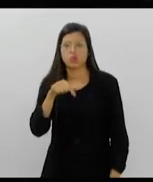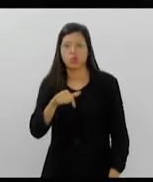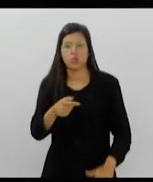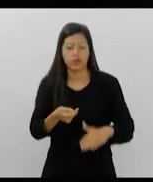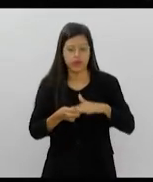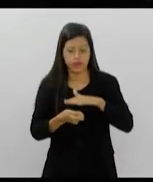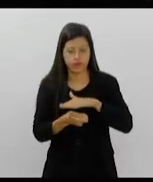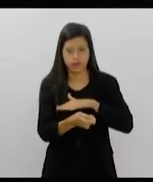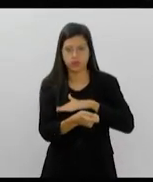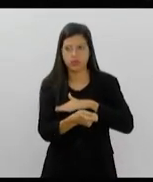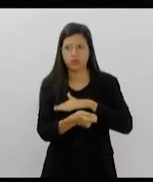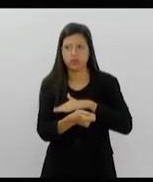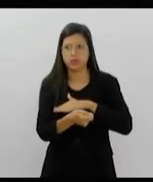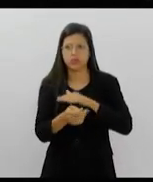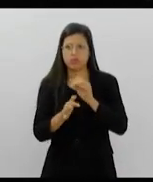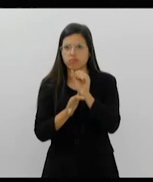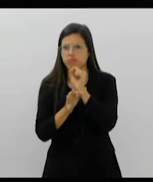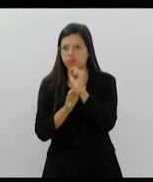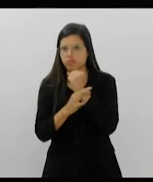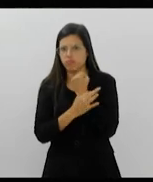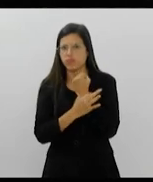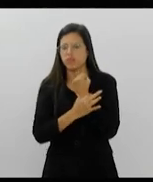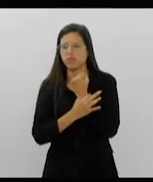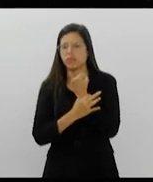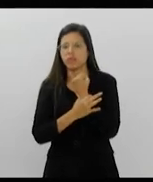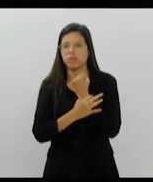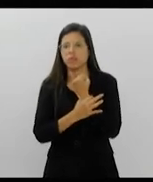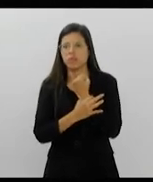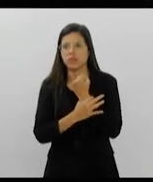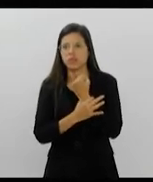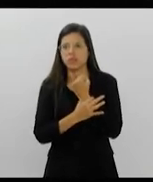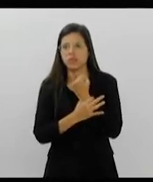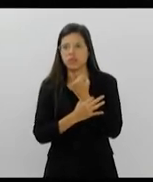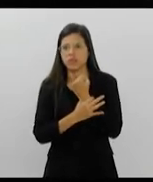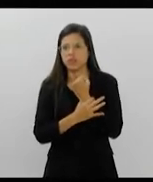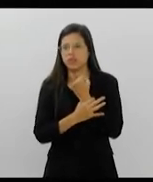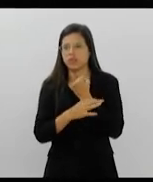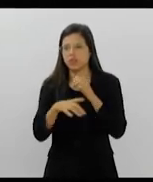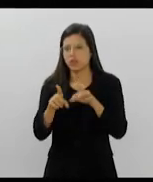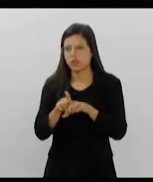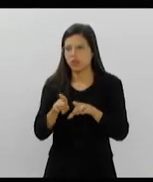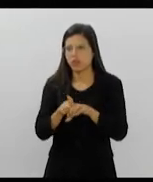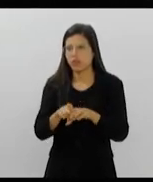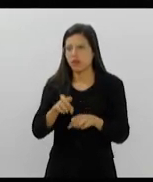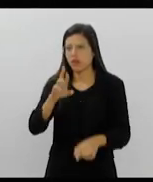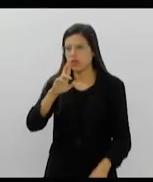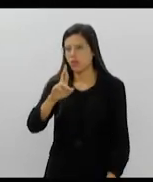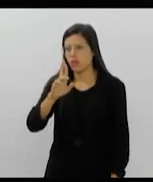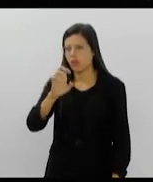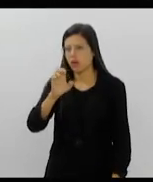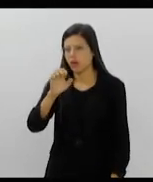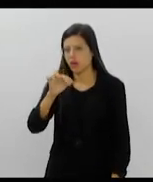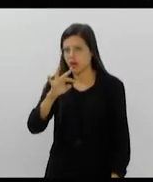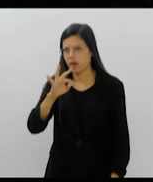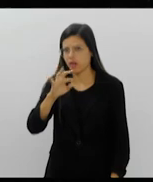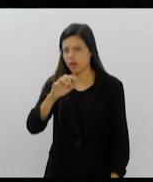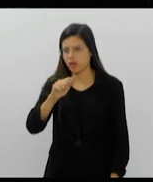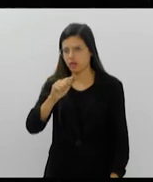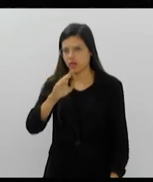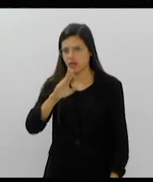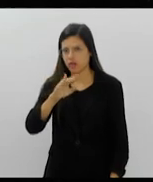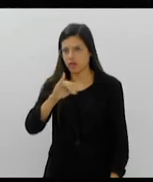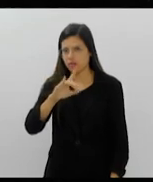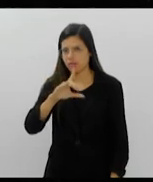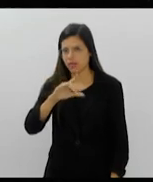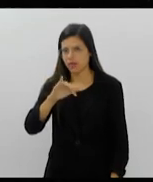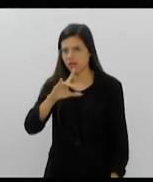investimento com segurança, com rentabilidade menor, mas sem risco, se faz